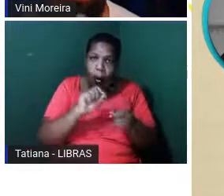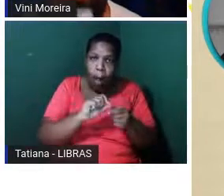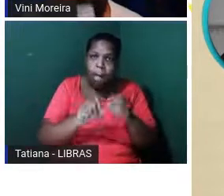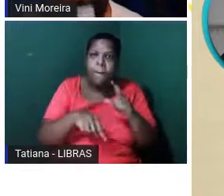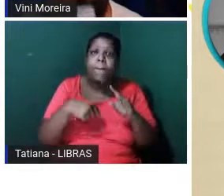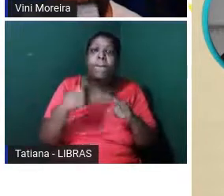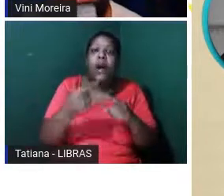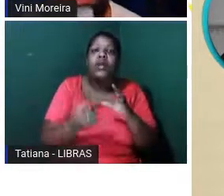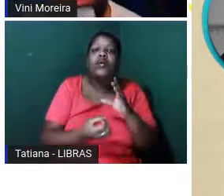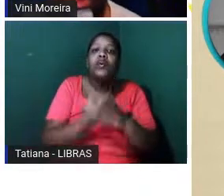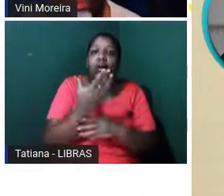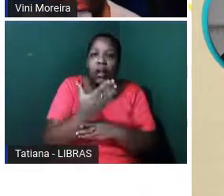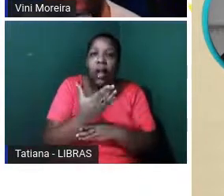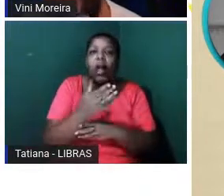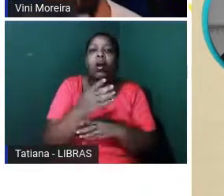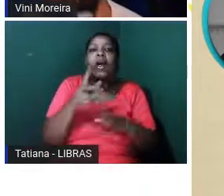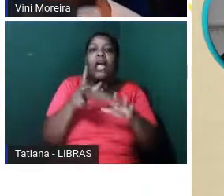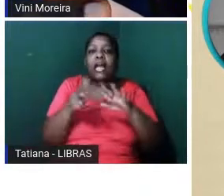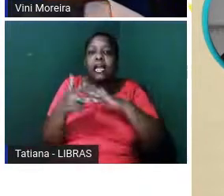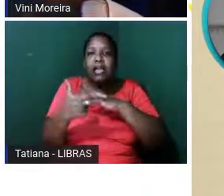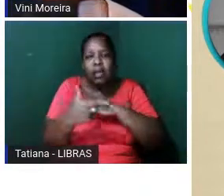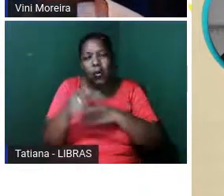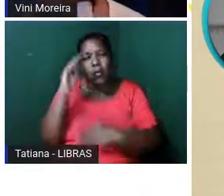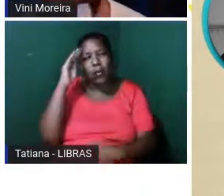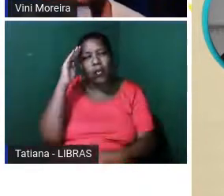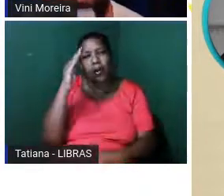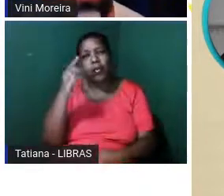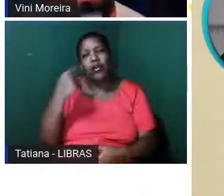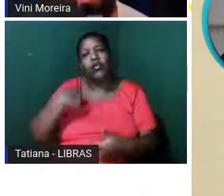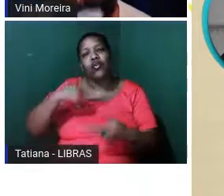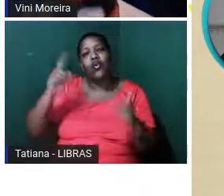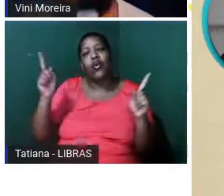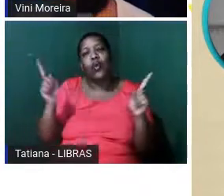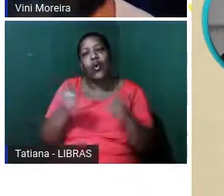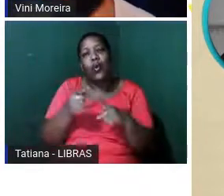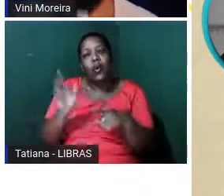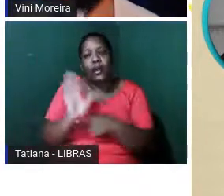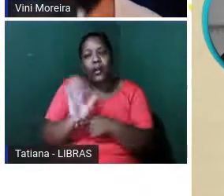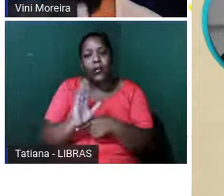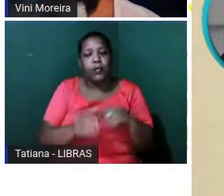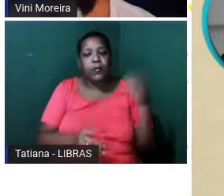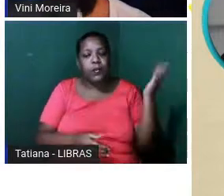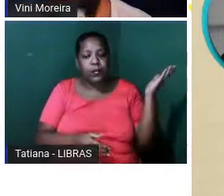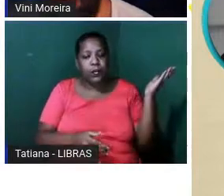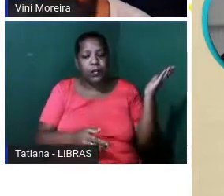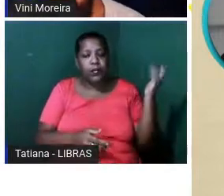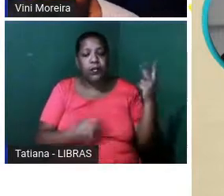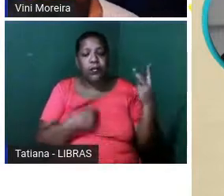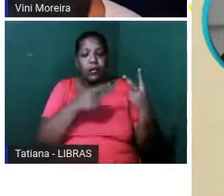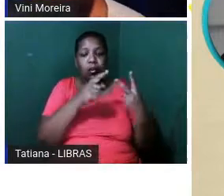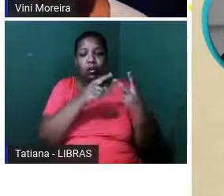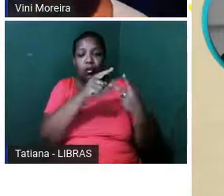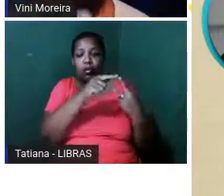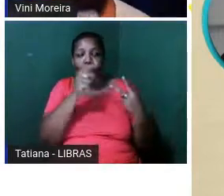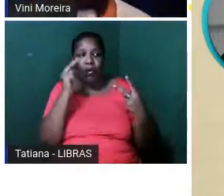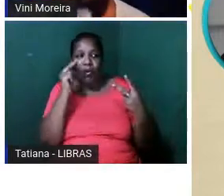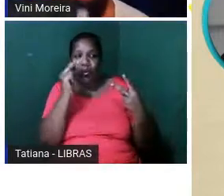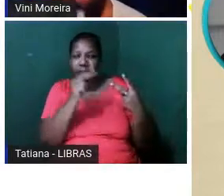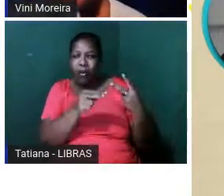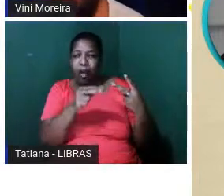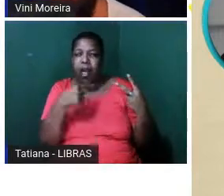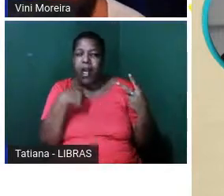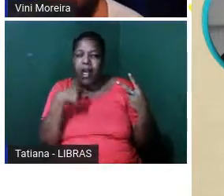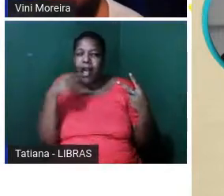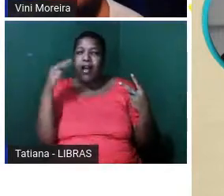edição principalmente de curtas e esses dois estão aparecendo aí um a gente vai dar uma olhada hoje que eu acho